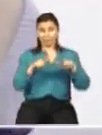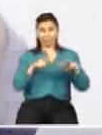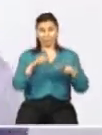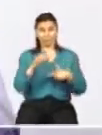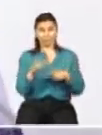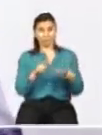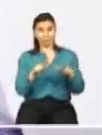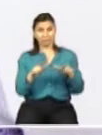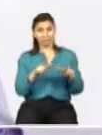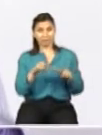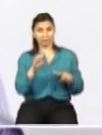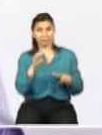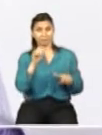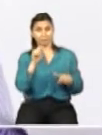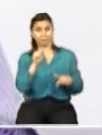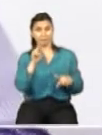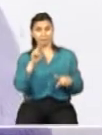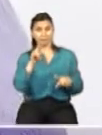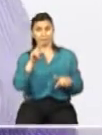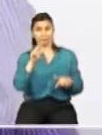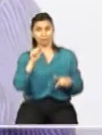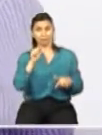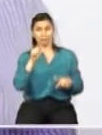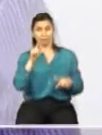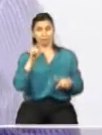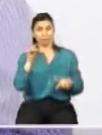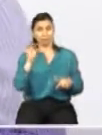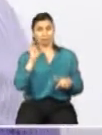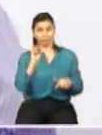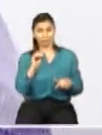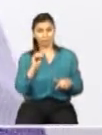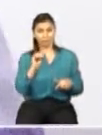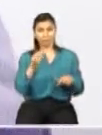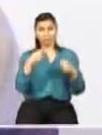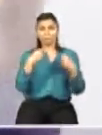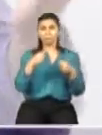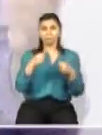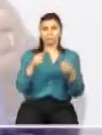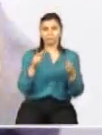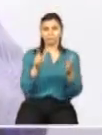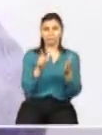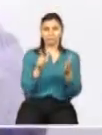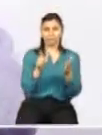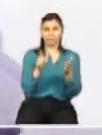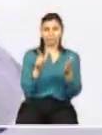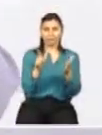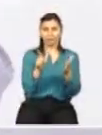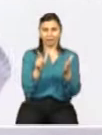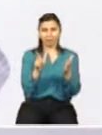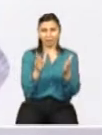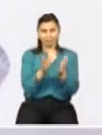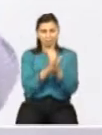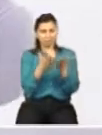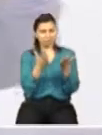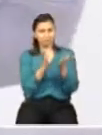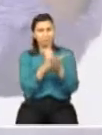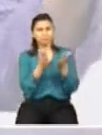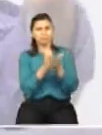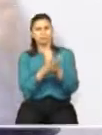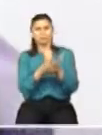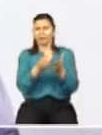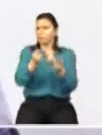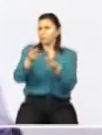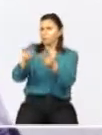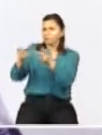o carvão estava em crise. Então, a gente tinha que ser um jornaleiro, trabalhar para os outros batendo pasto, limpando